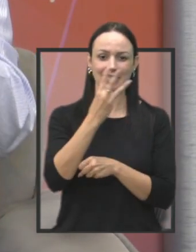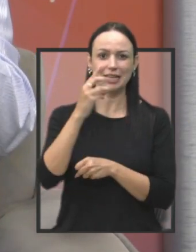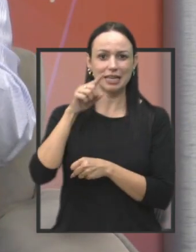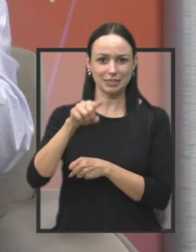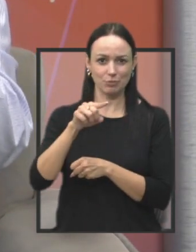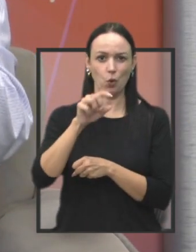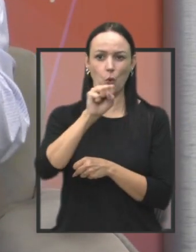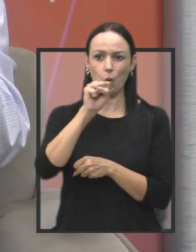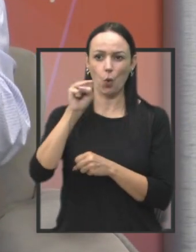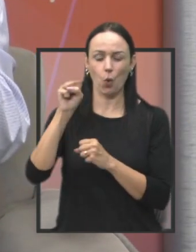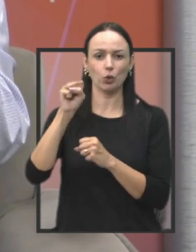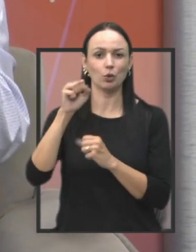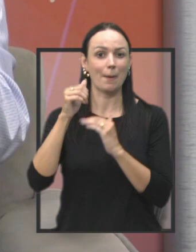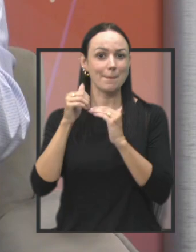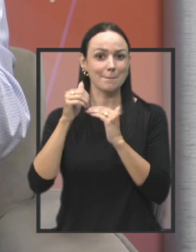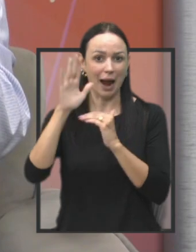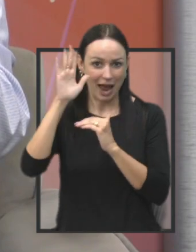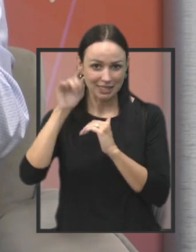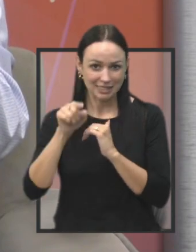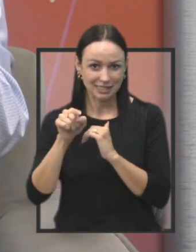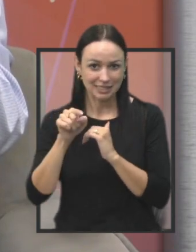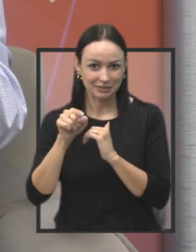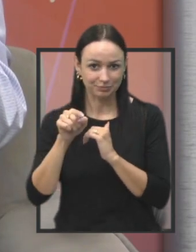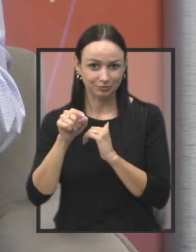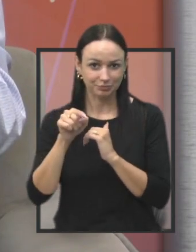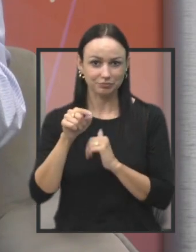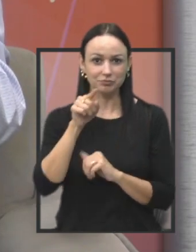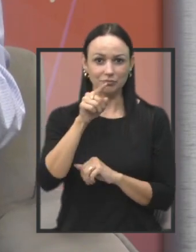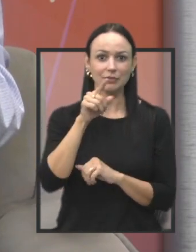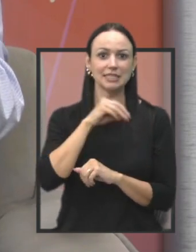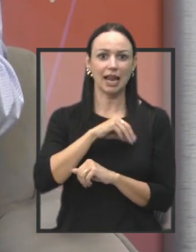33.888, se você recebeu R$